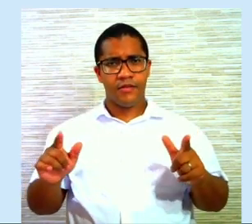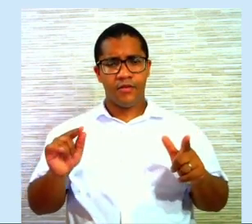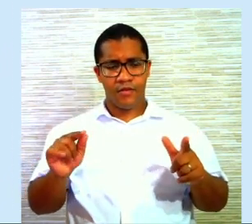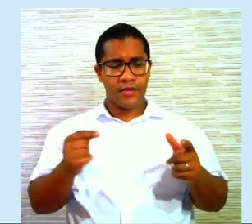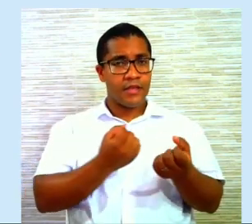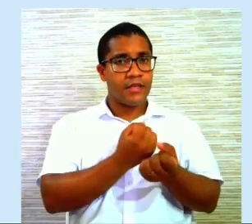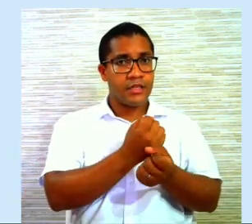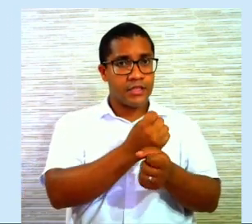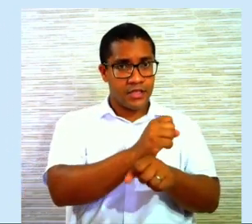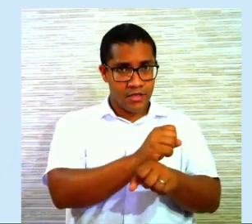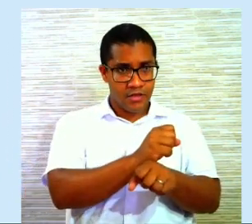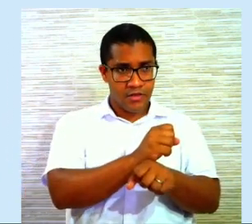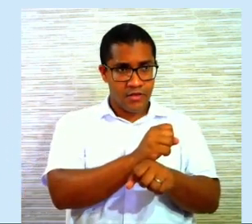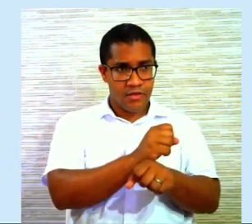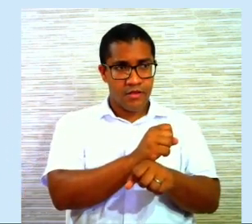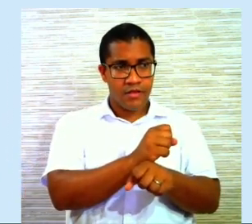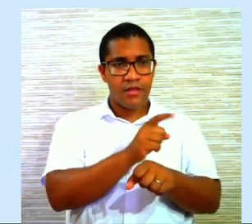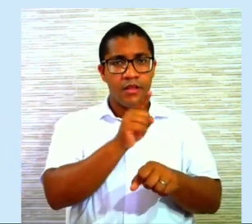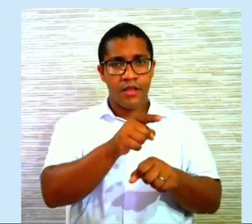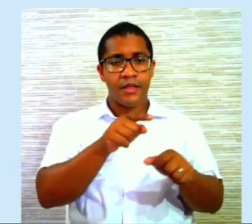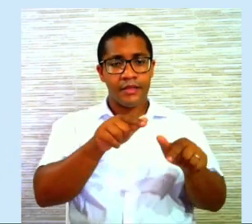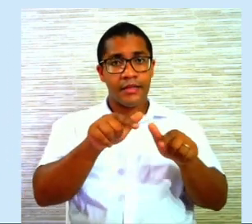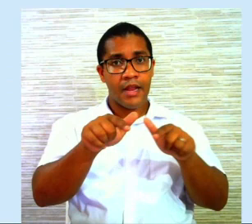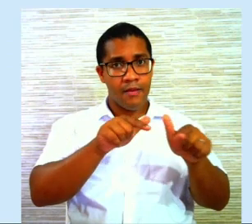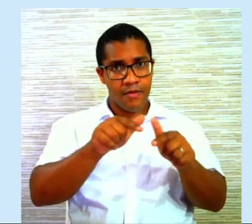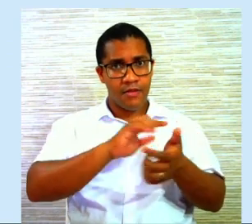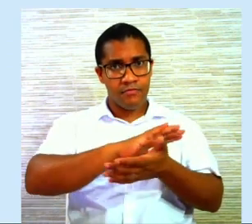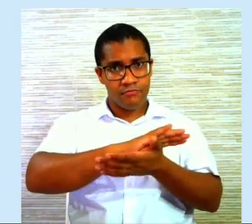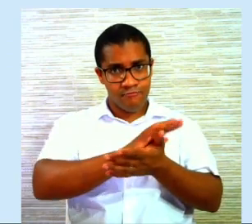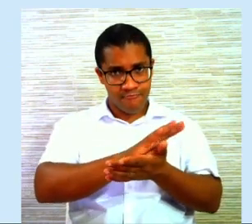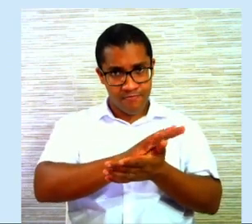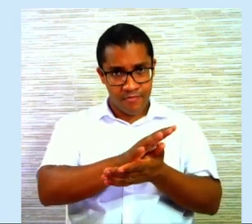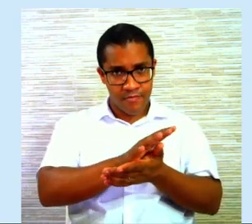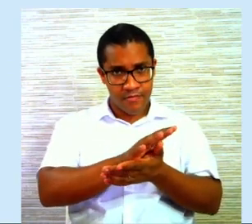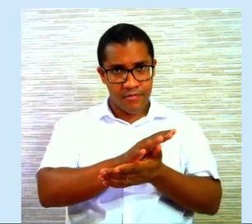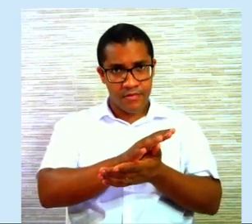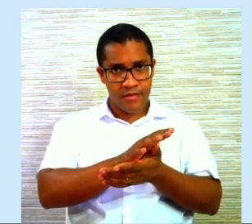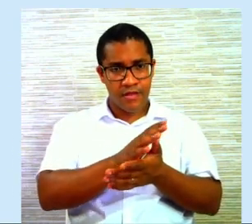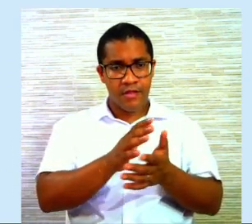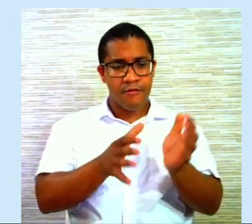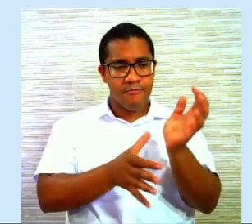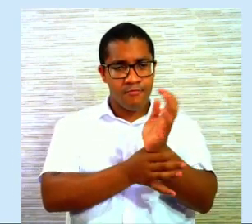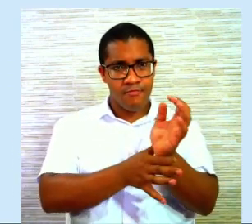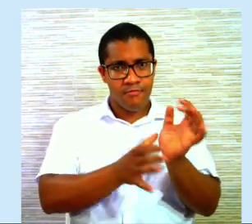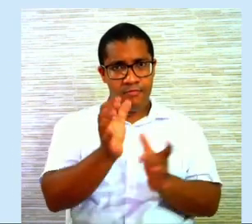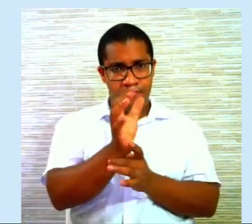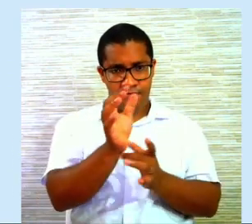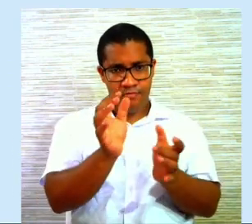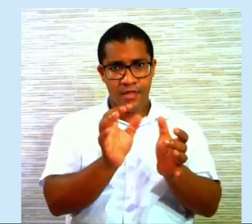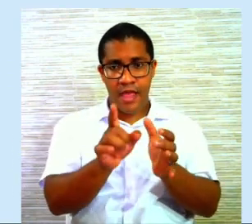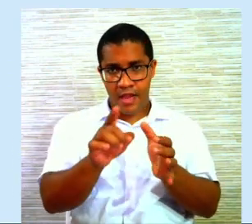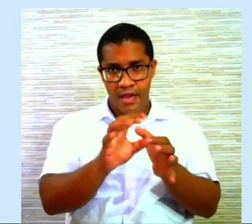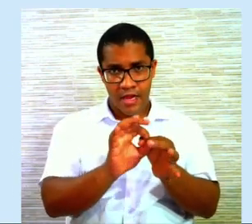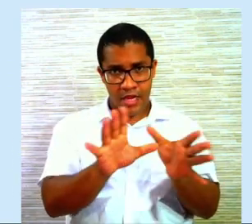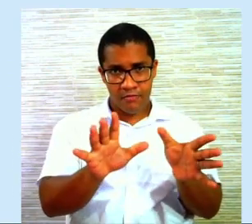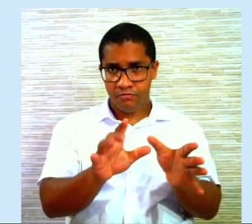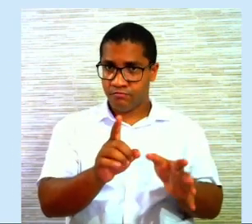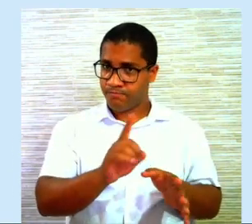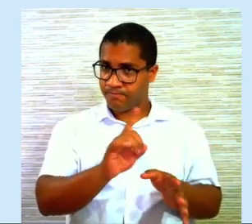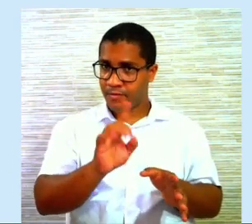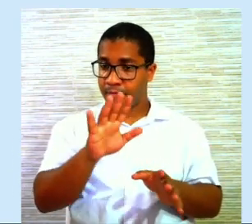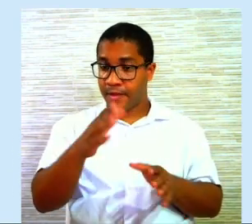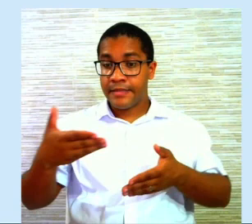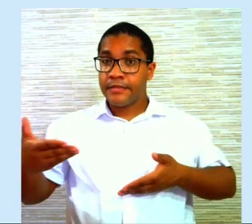a escravidão é a exploração do trabalho, é o aprisionamento do indivíduo, a liberdade do indivíduo. Já